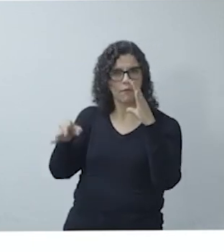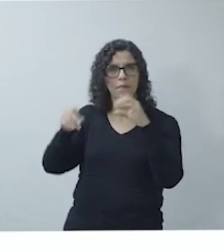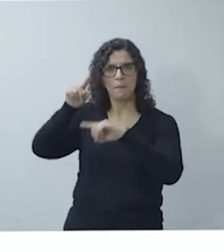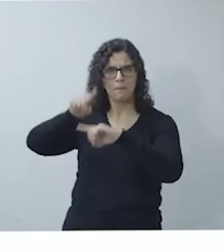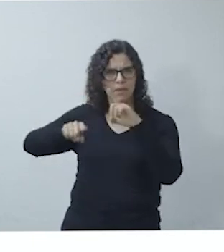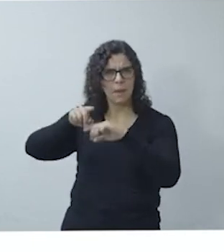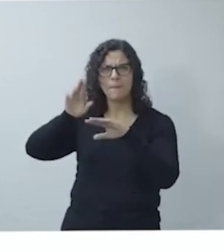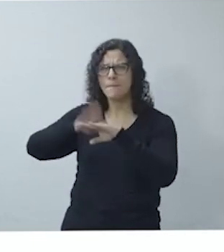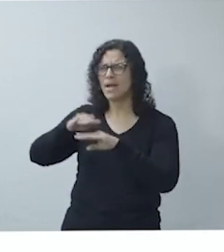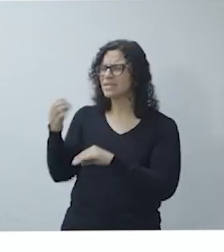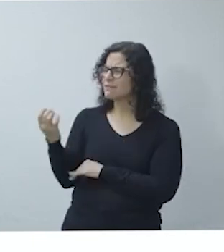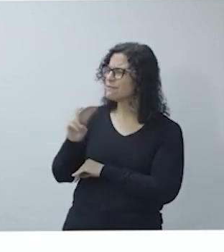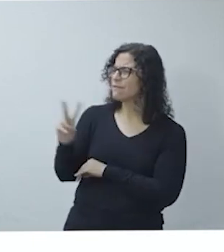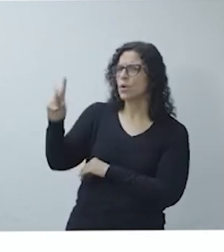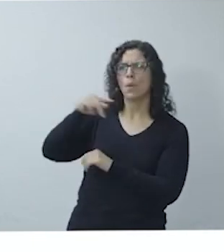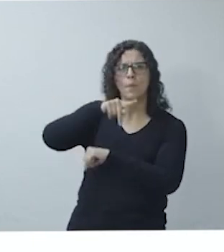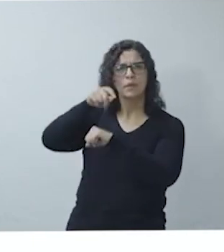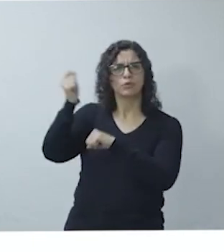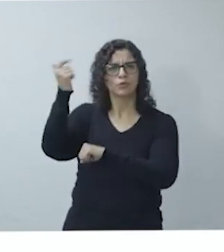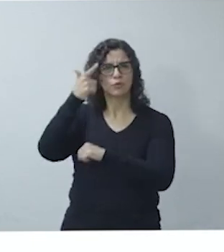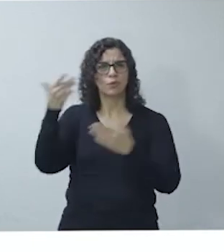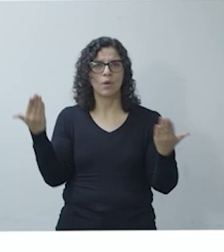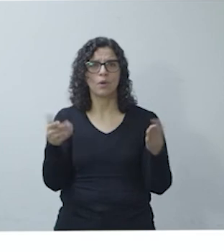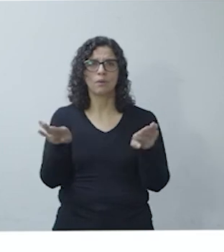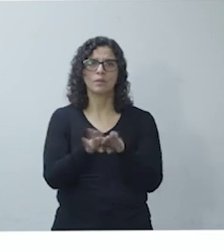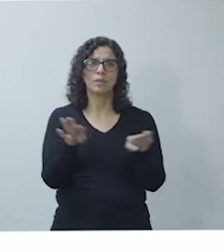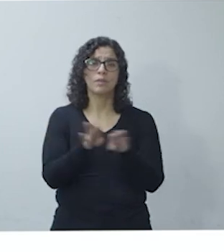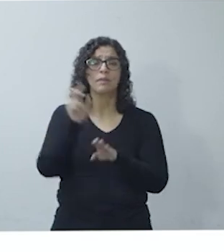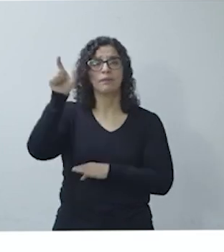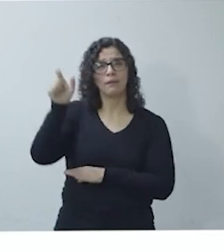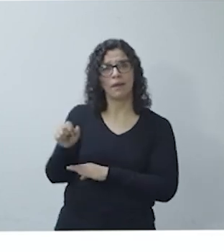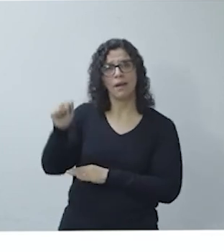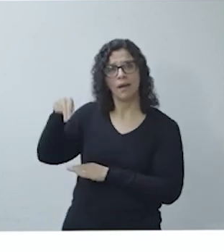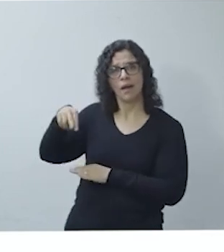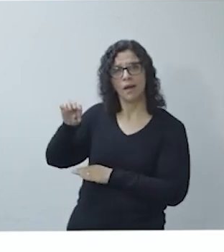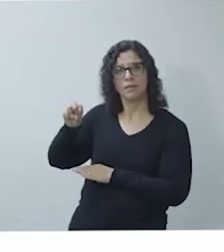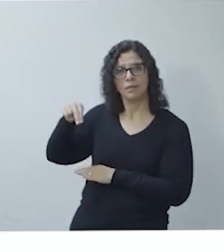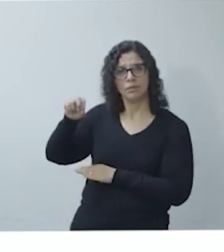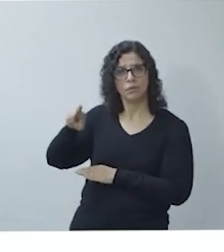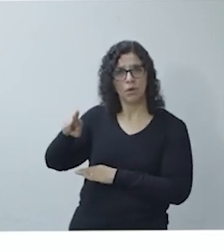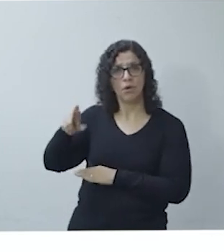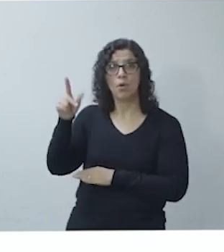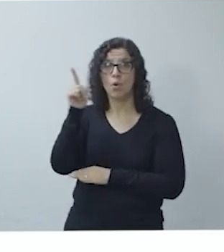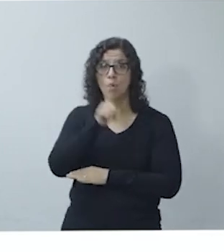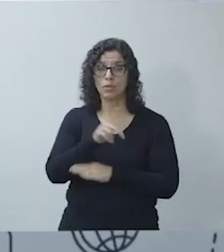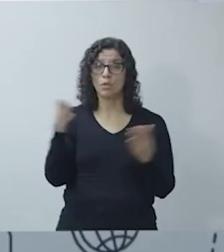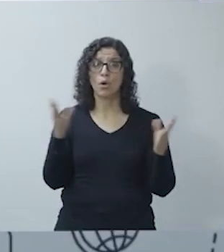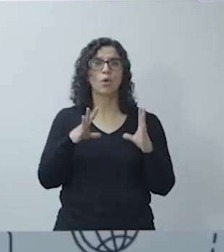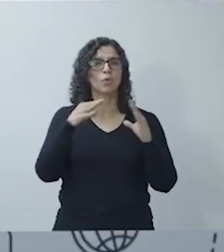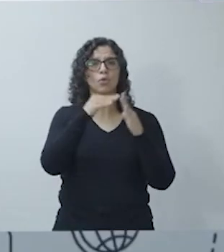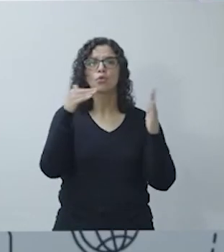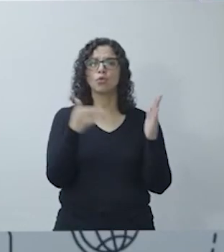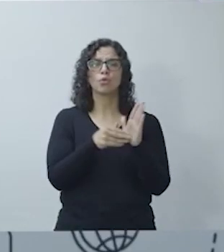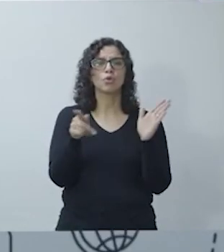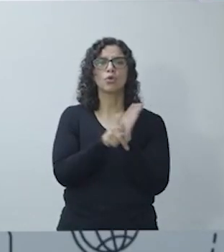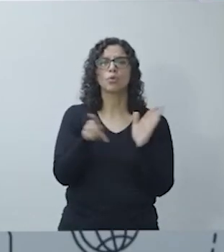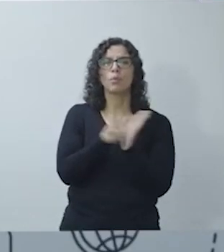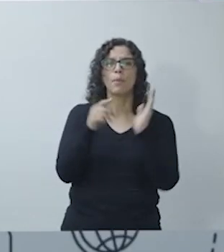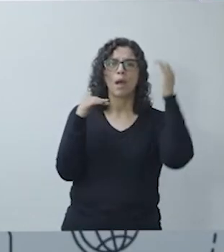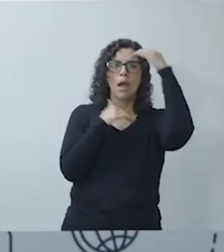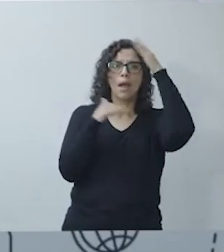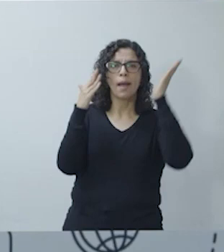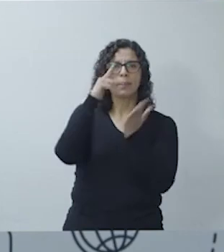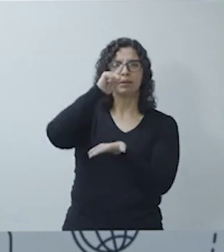elementos mais ilustres do país do sol, foi Antenor, que conseguiu tudo com uma